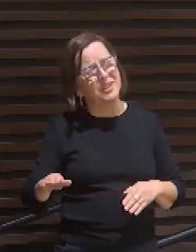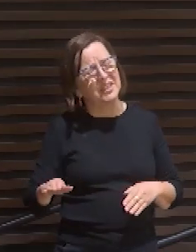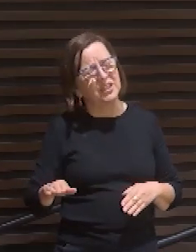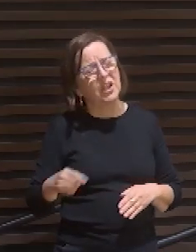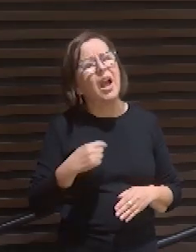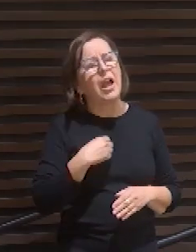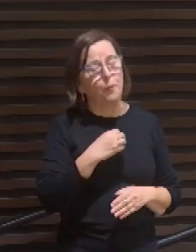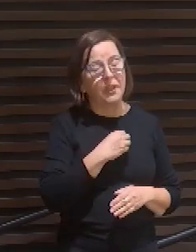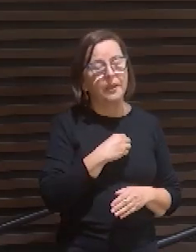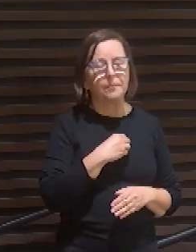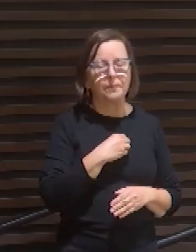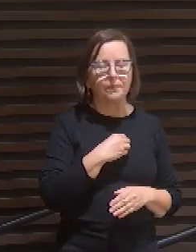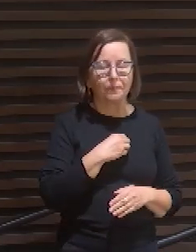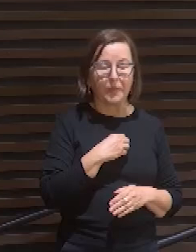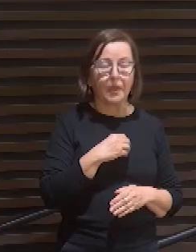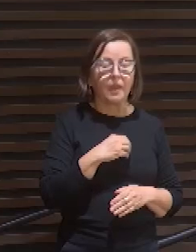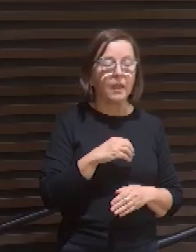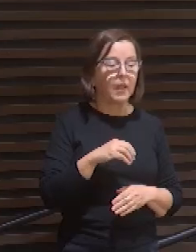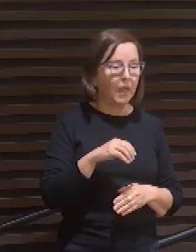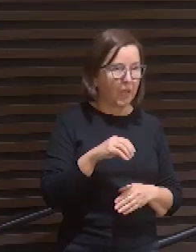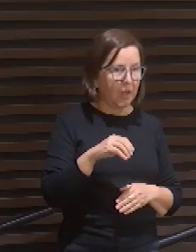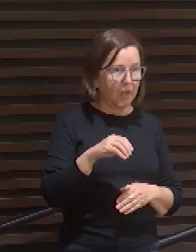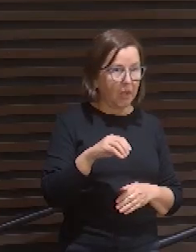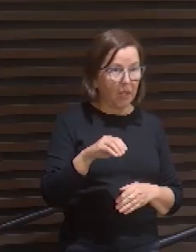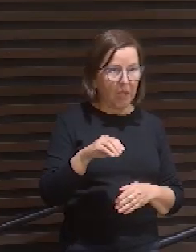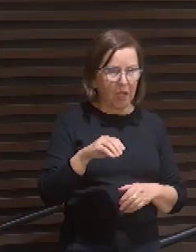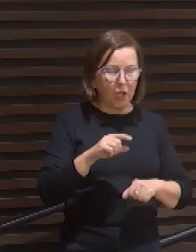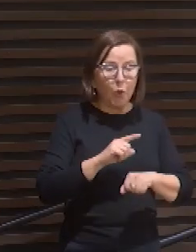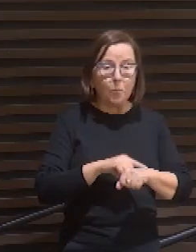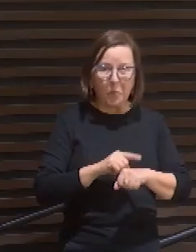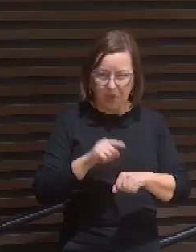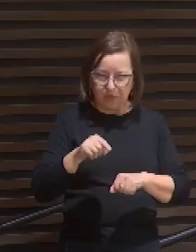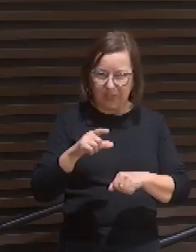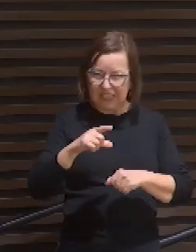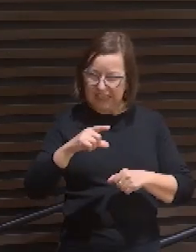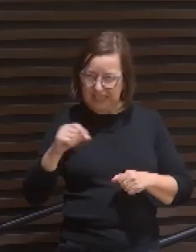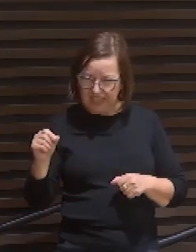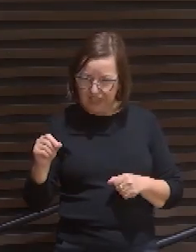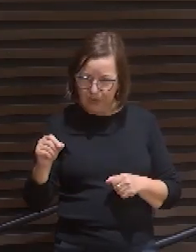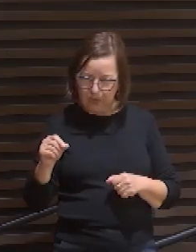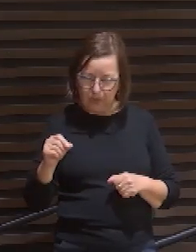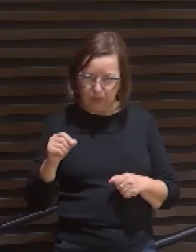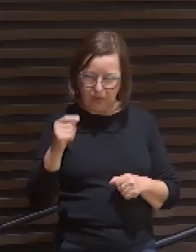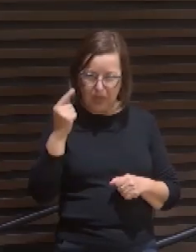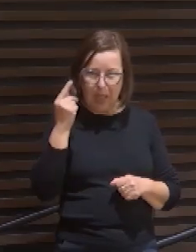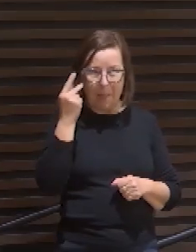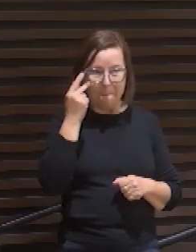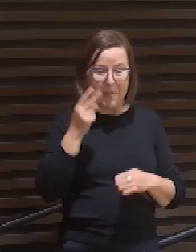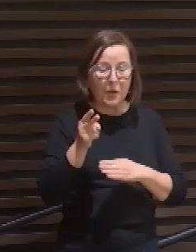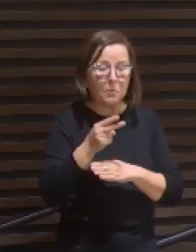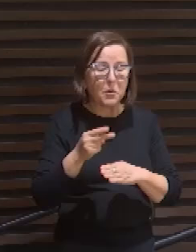pequei. E quando você saiu para encontrar o menino, você foi despecar?